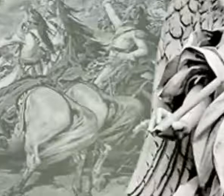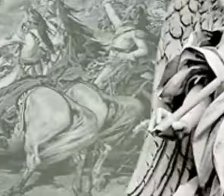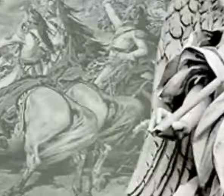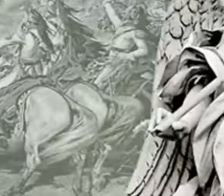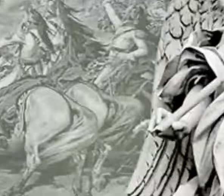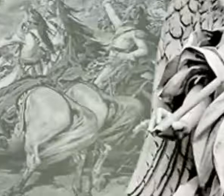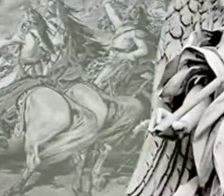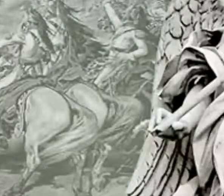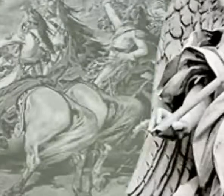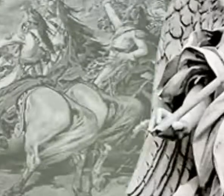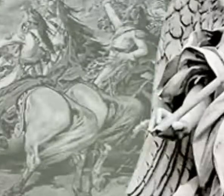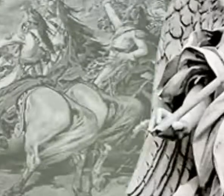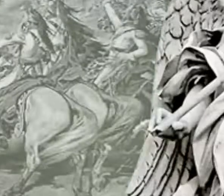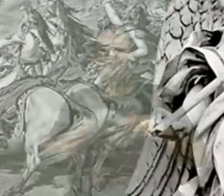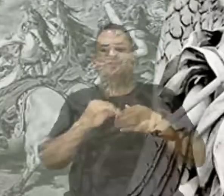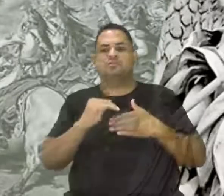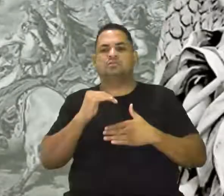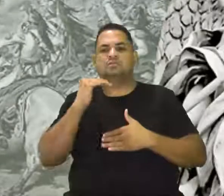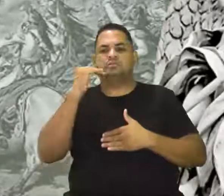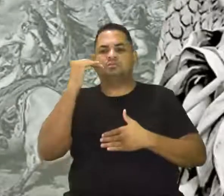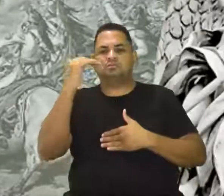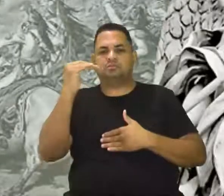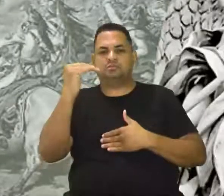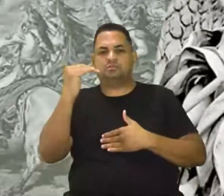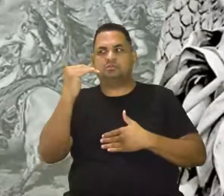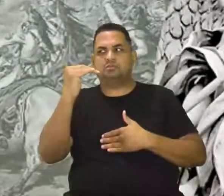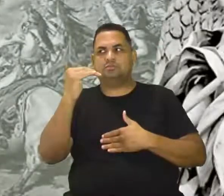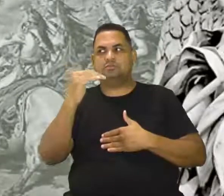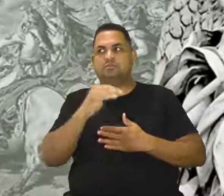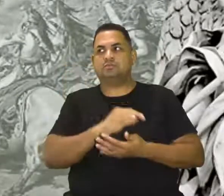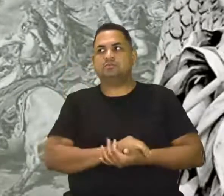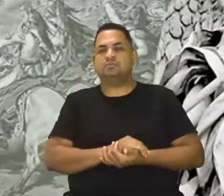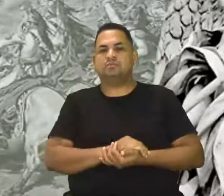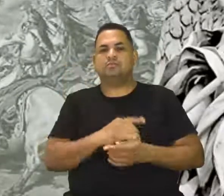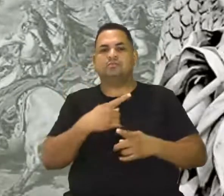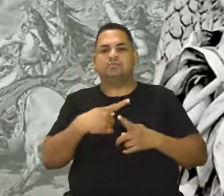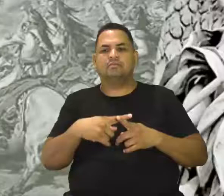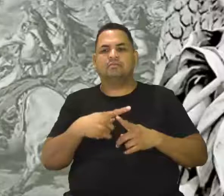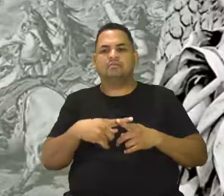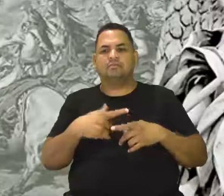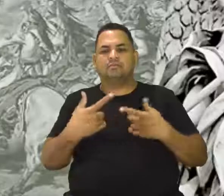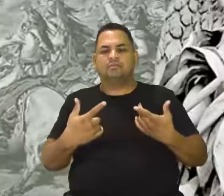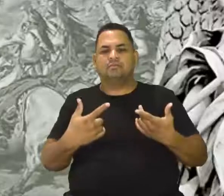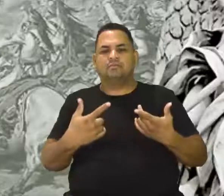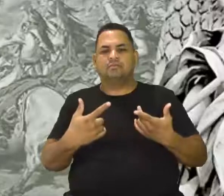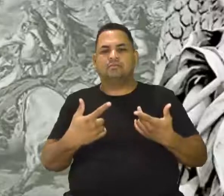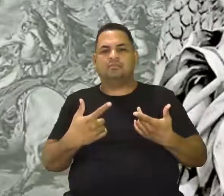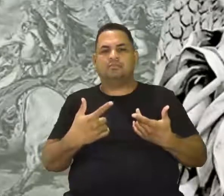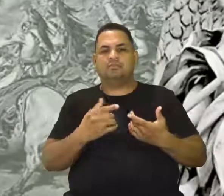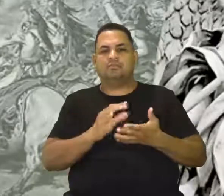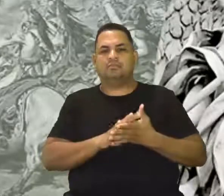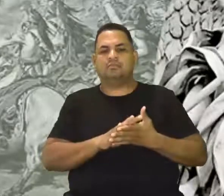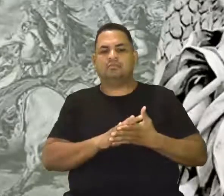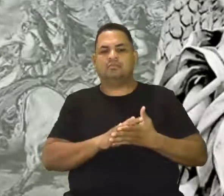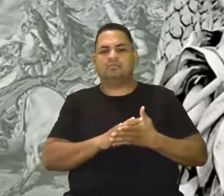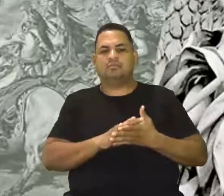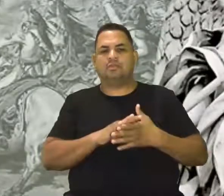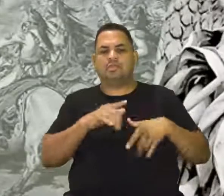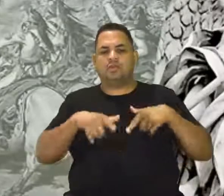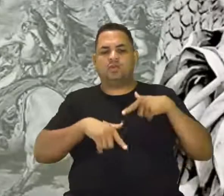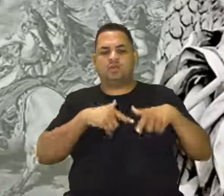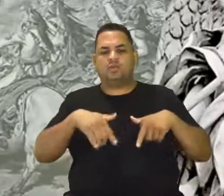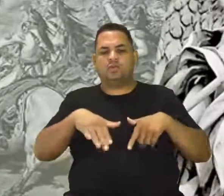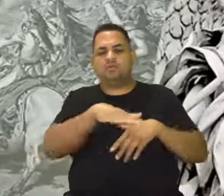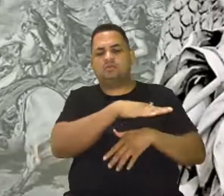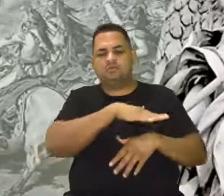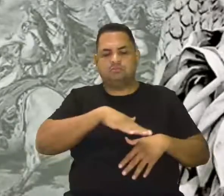superior. Ok, e depois? Aí eu entro no mercado de trabalho. Porque com o tempo, no mercado de trabalho, você começa